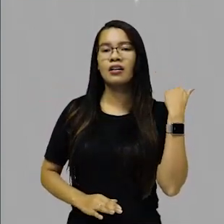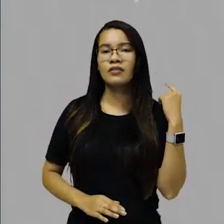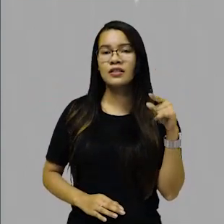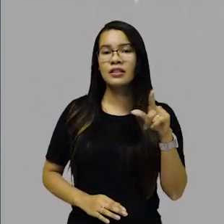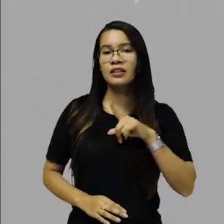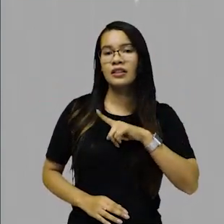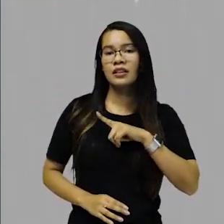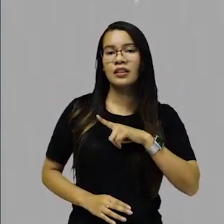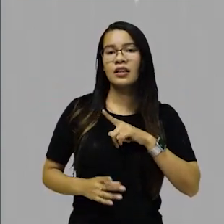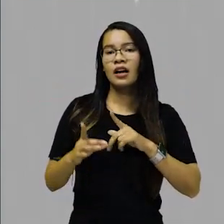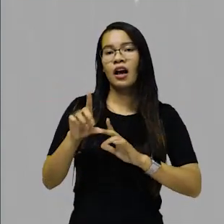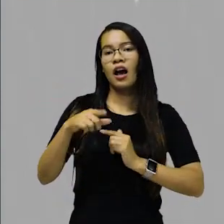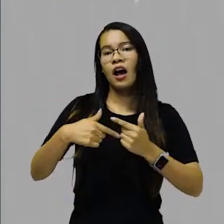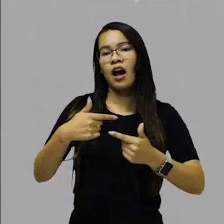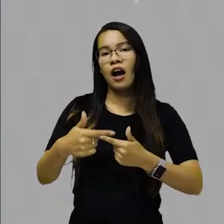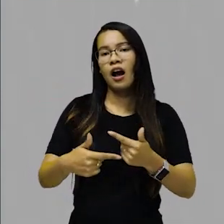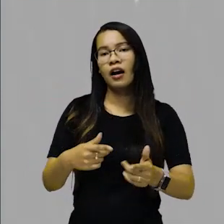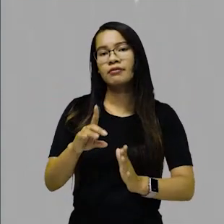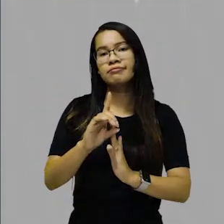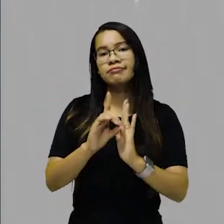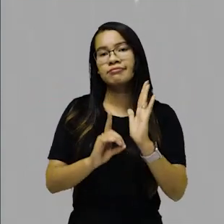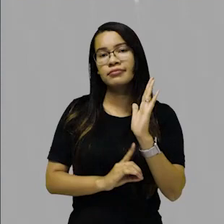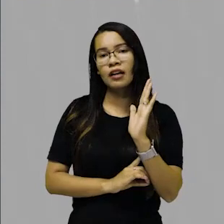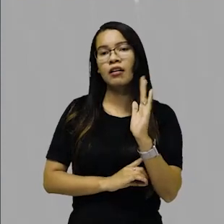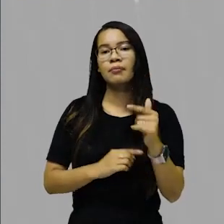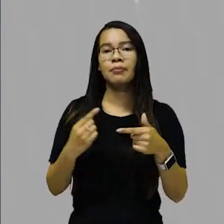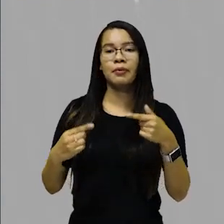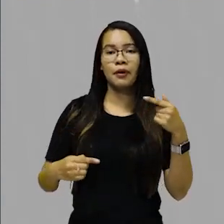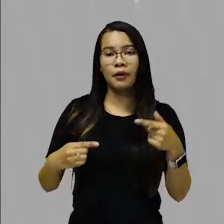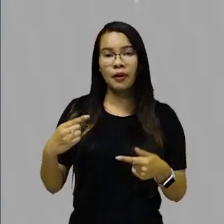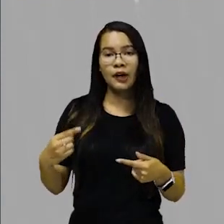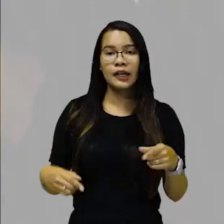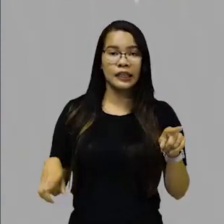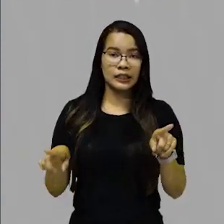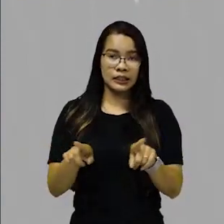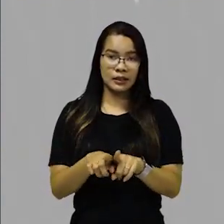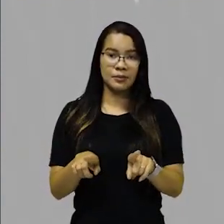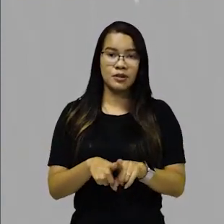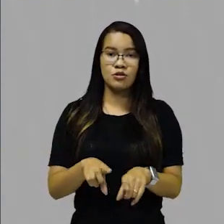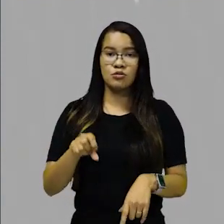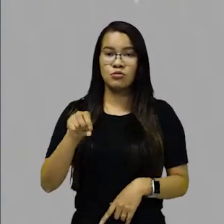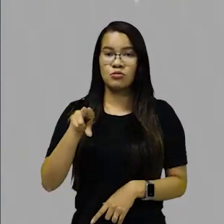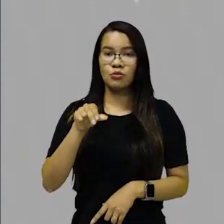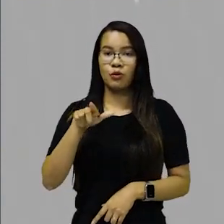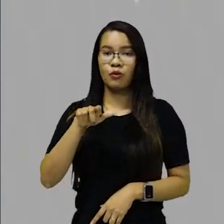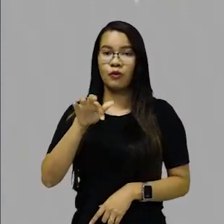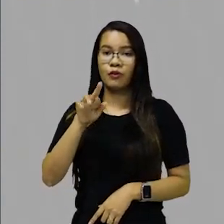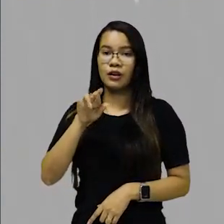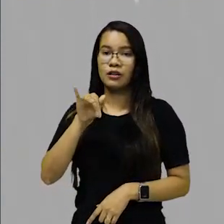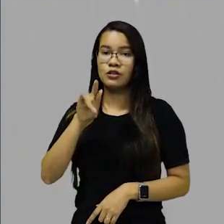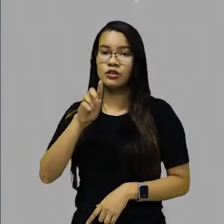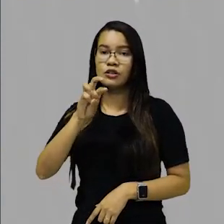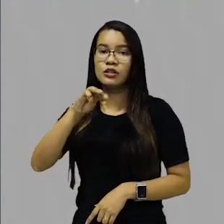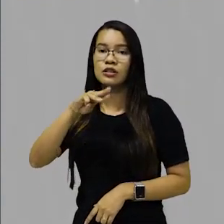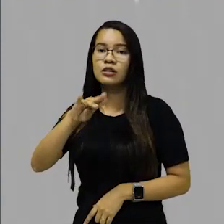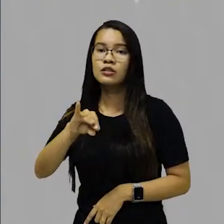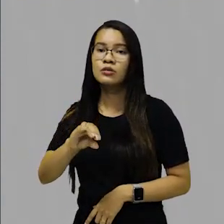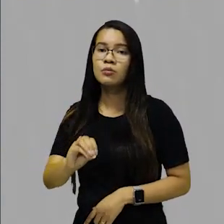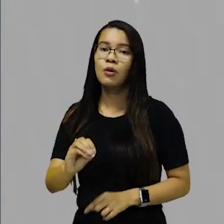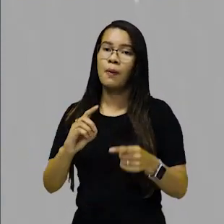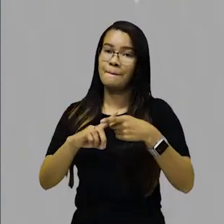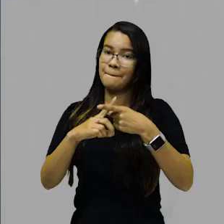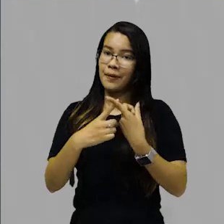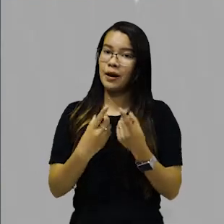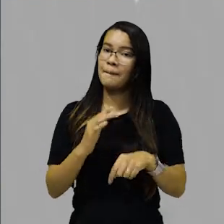tem a luta pelos direitos políticos, a luta por sufragismo, mas acima de tudo, uma luta,